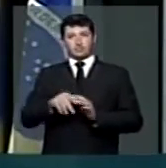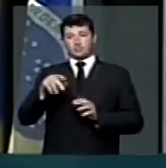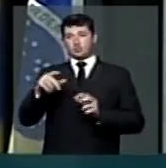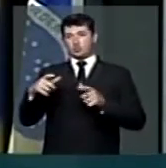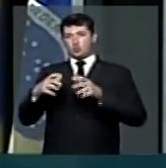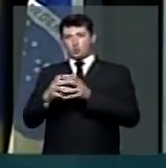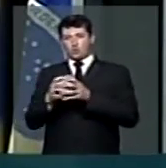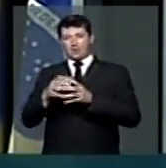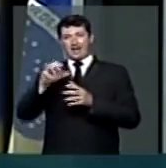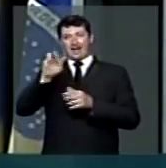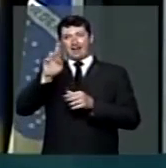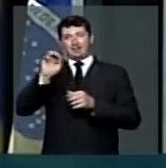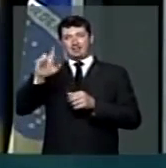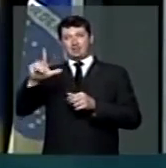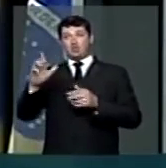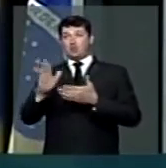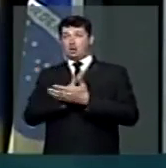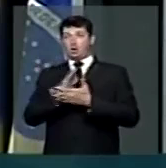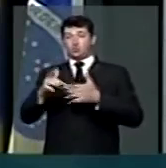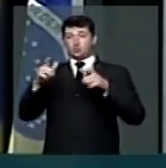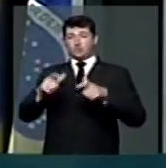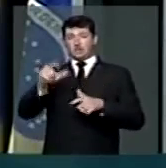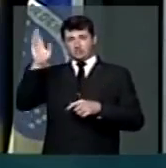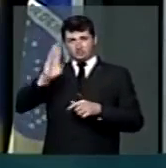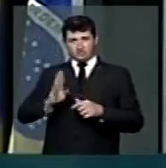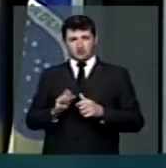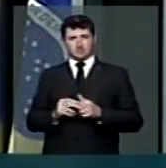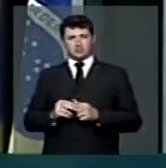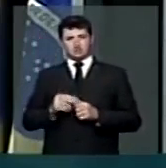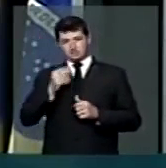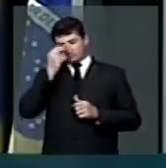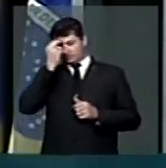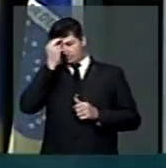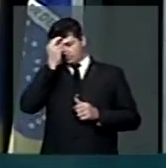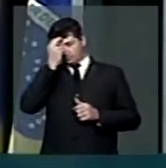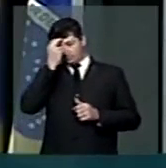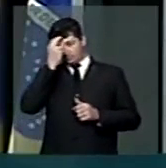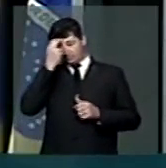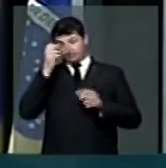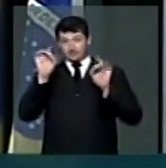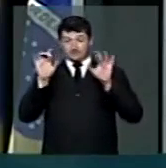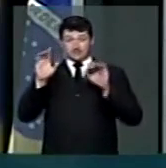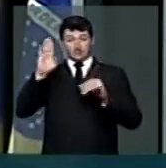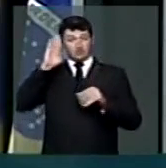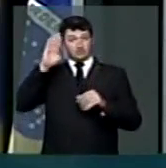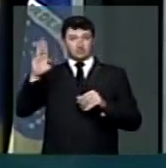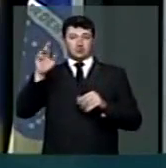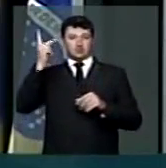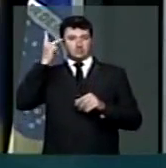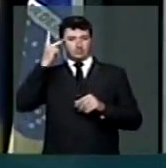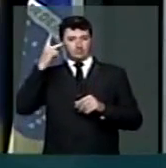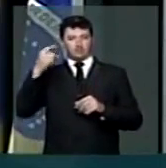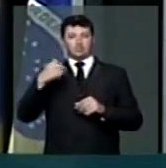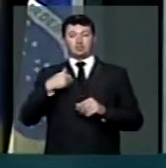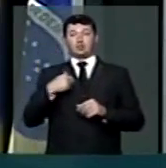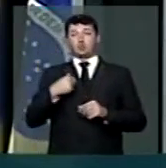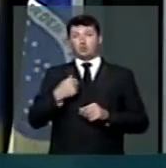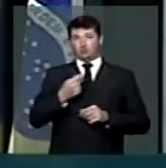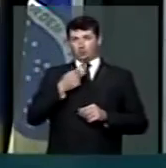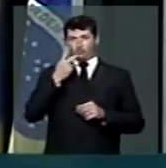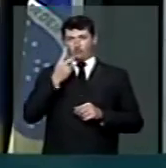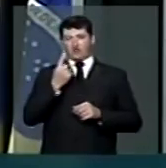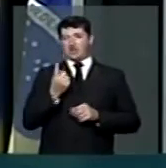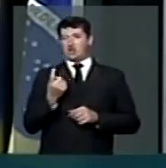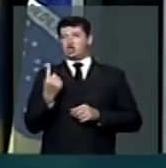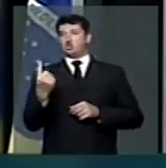cartéis que se instalaram em alguns pontos do Brasil e mencionando de forma específica São Paulo. Eu não fiz menções